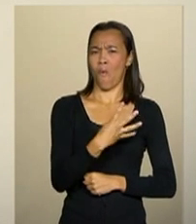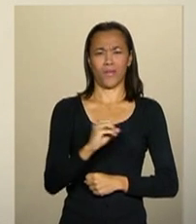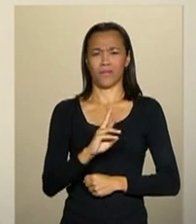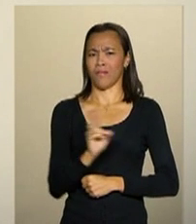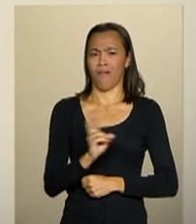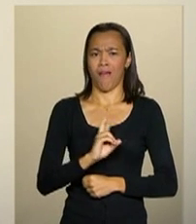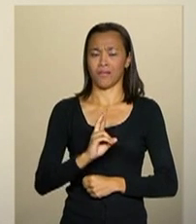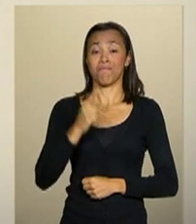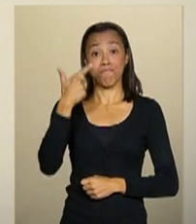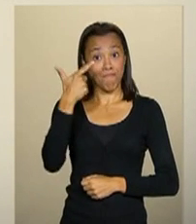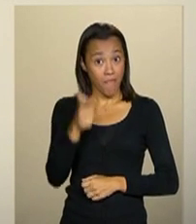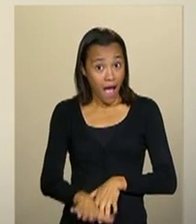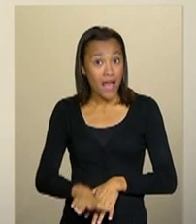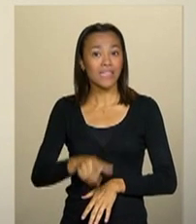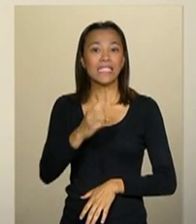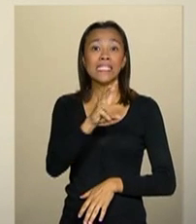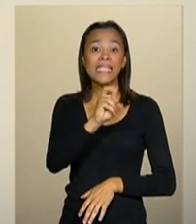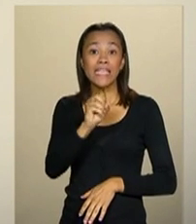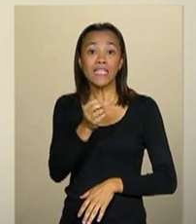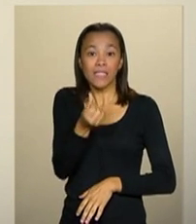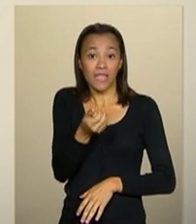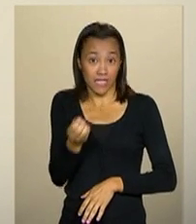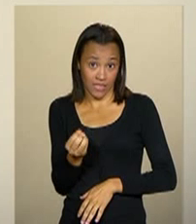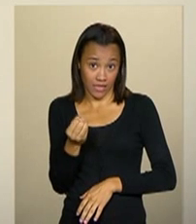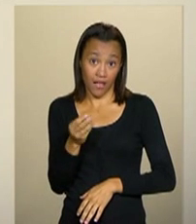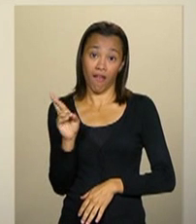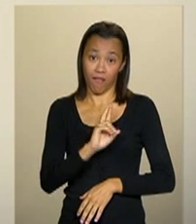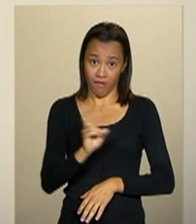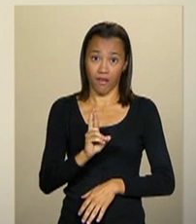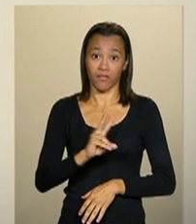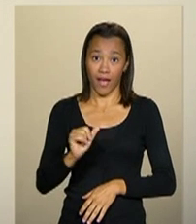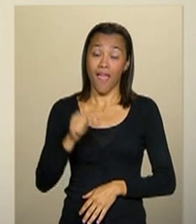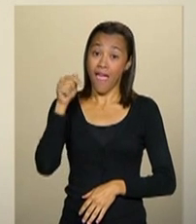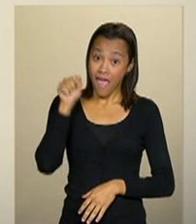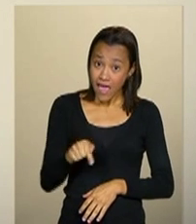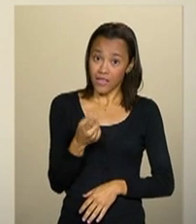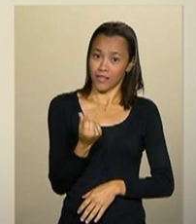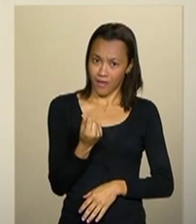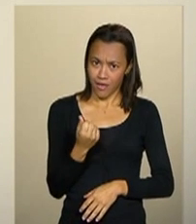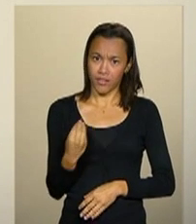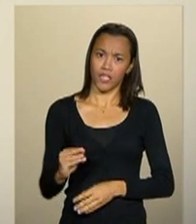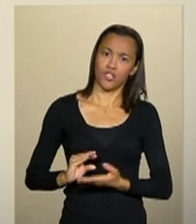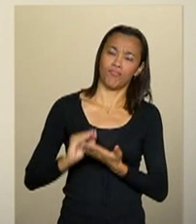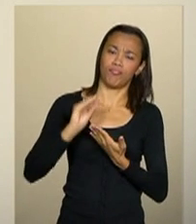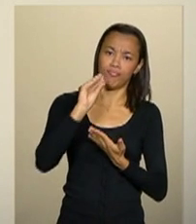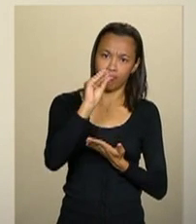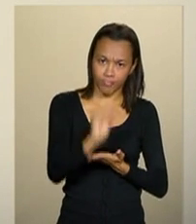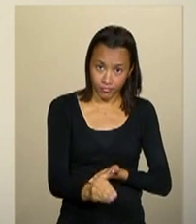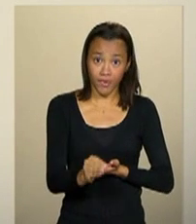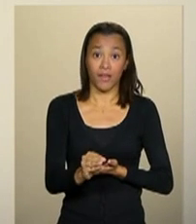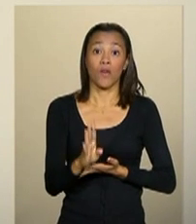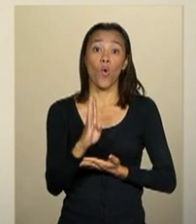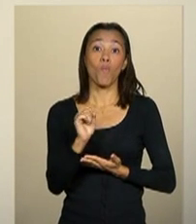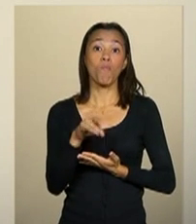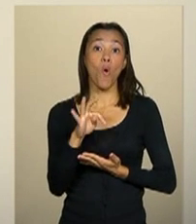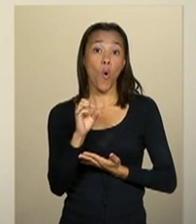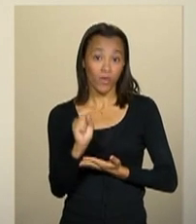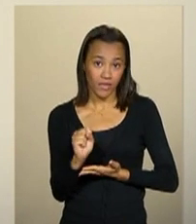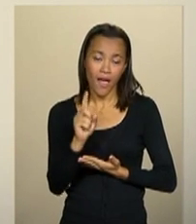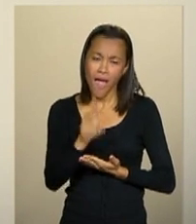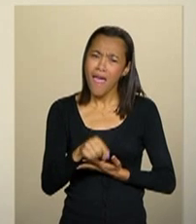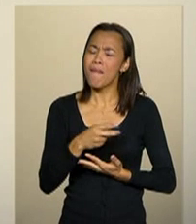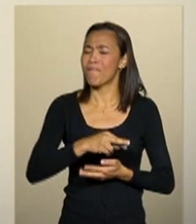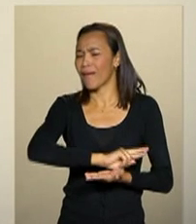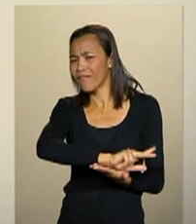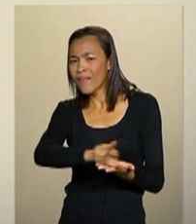400reais mas 560 reais esta renda que transferimos o bolsa estiagem é